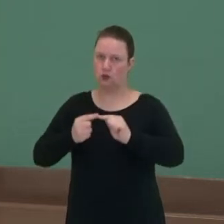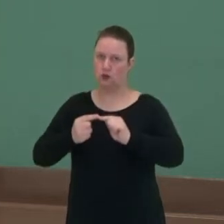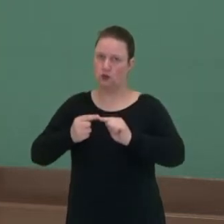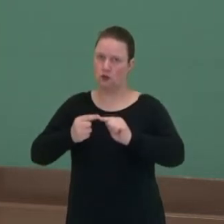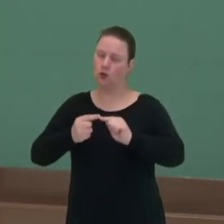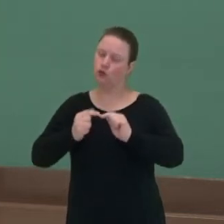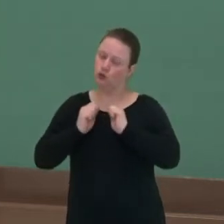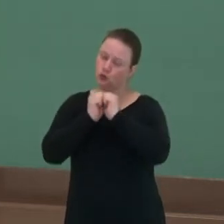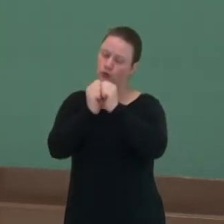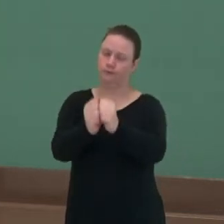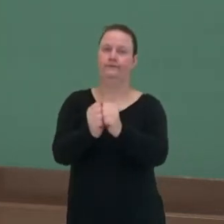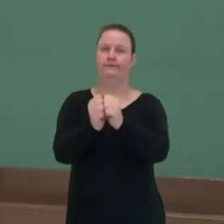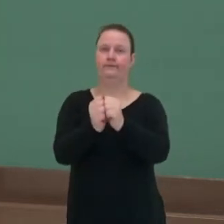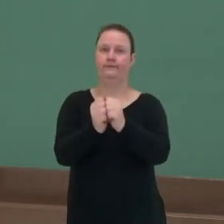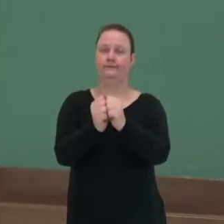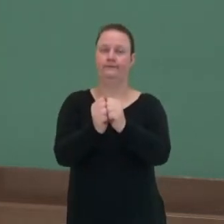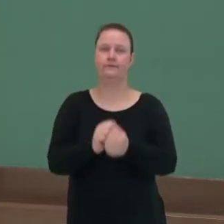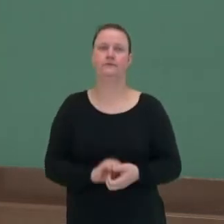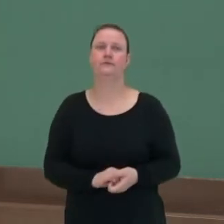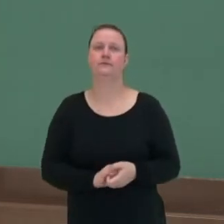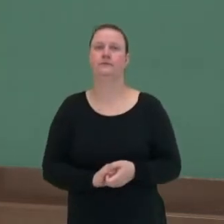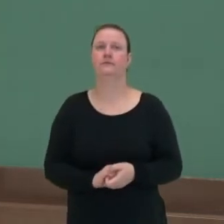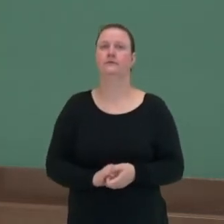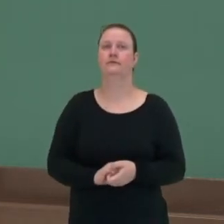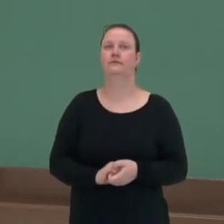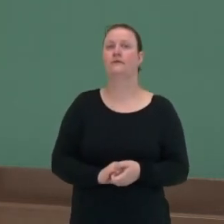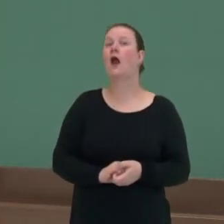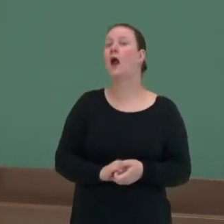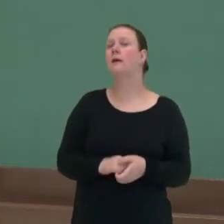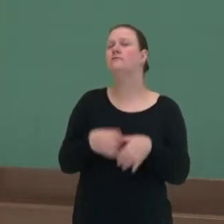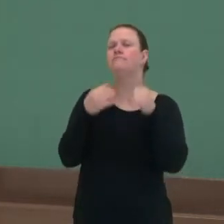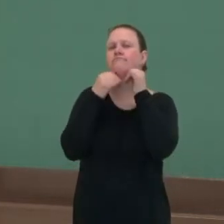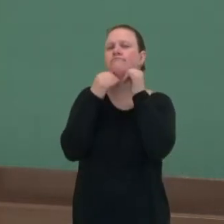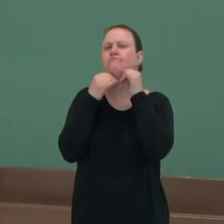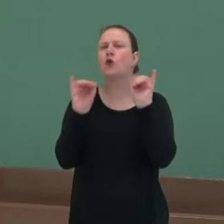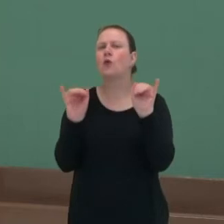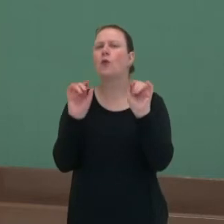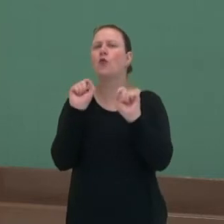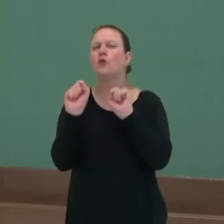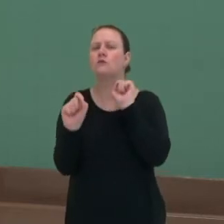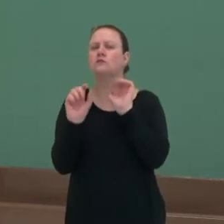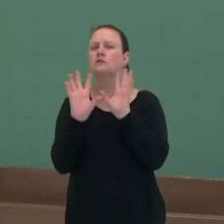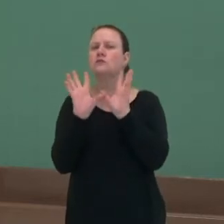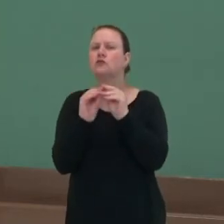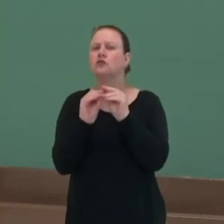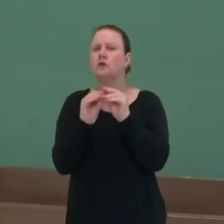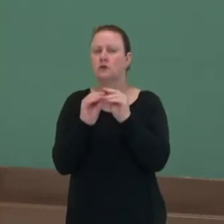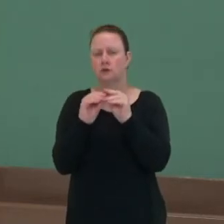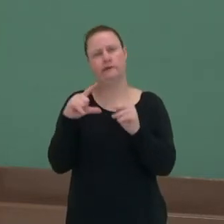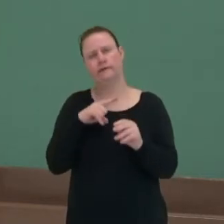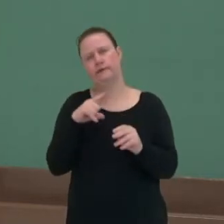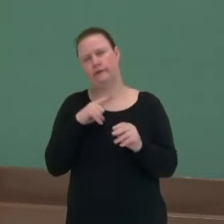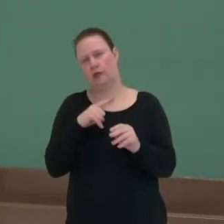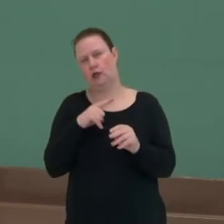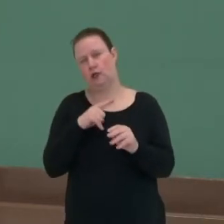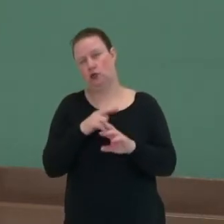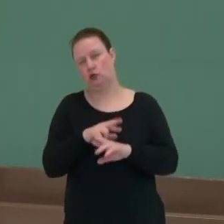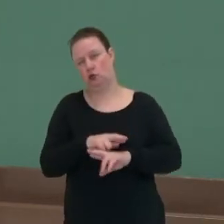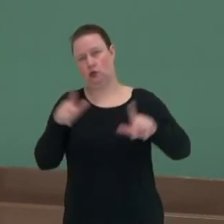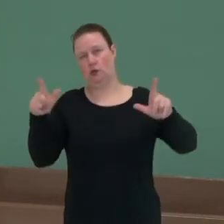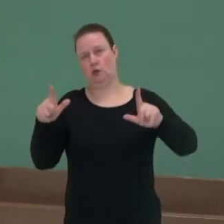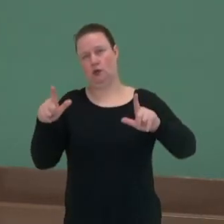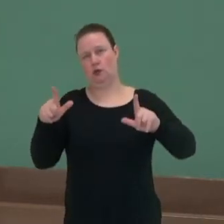parte de um conjunto. Basicamente, um circuito simples, porque nós temos circuitos mais complexos,